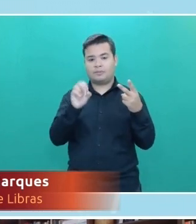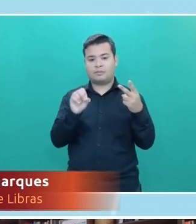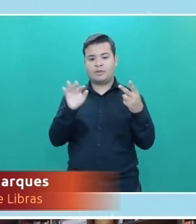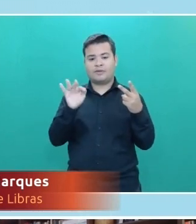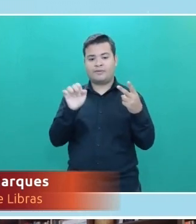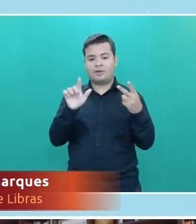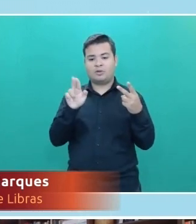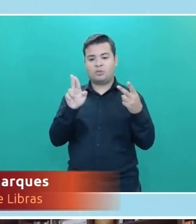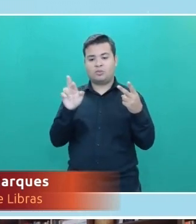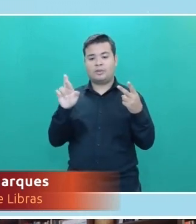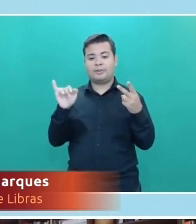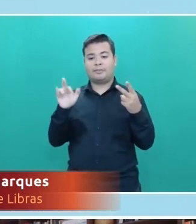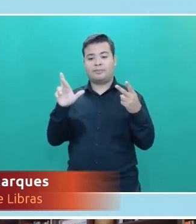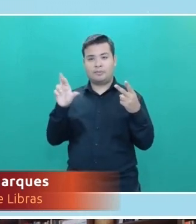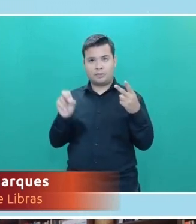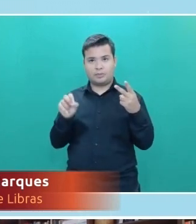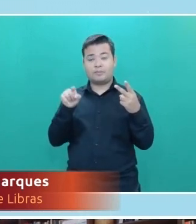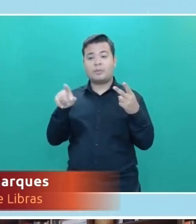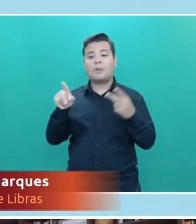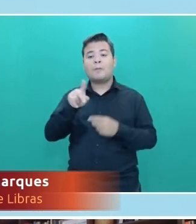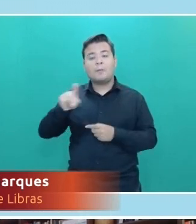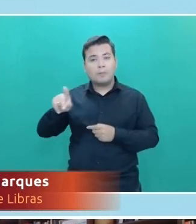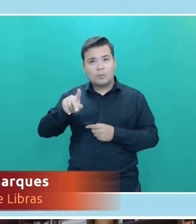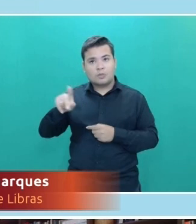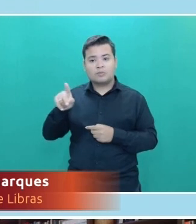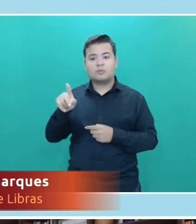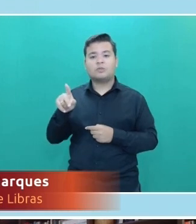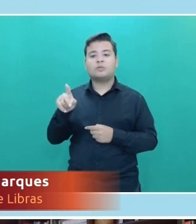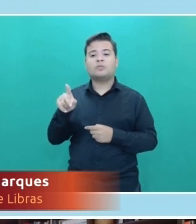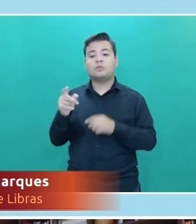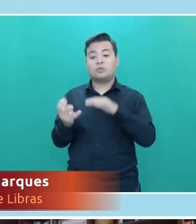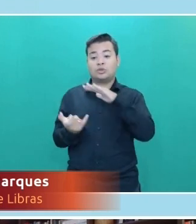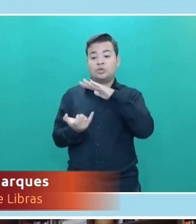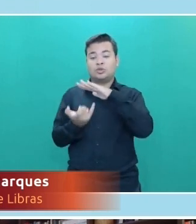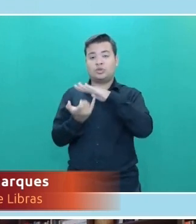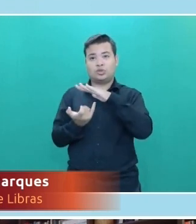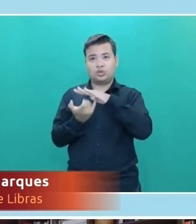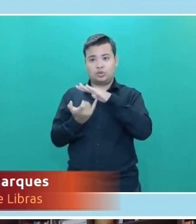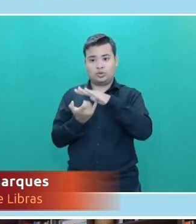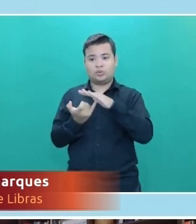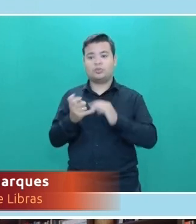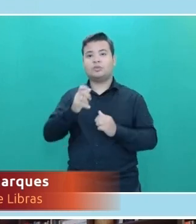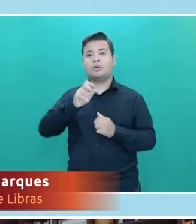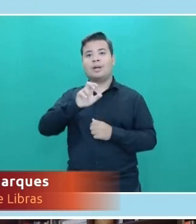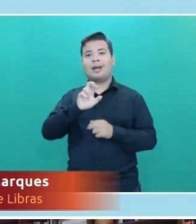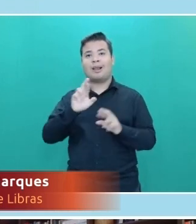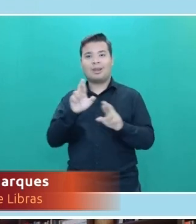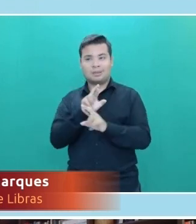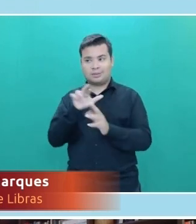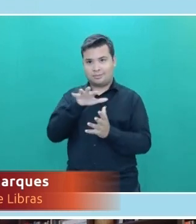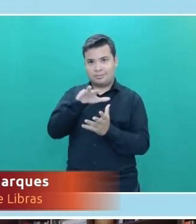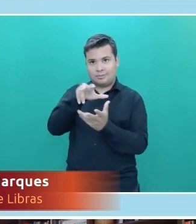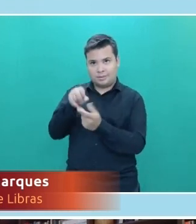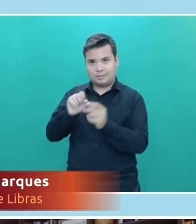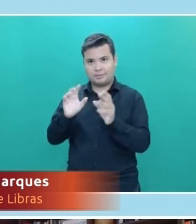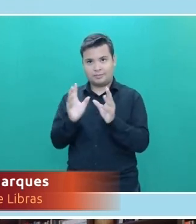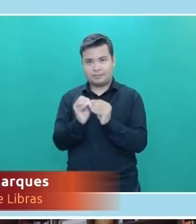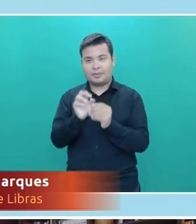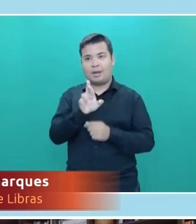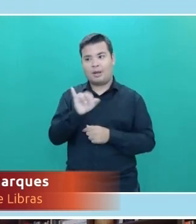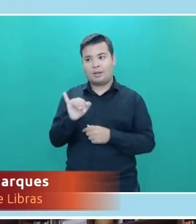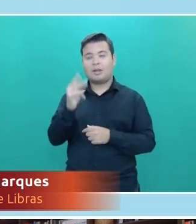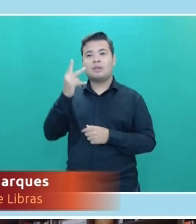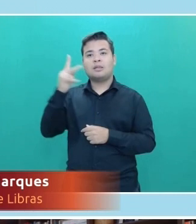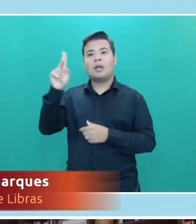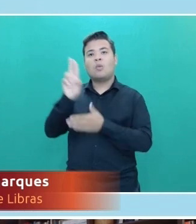Ribeiro, que é professor do Instituto de Relações Internacionais da Universidade de São Paulo, a